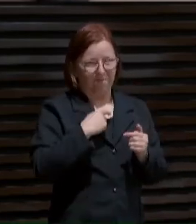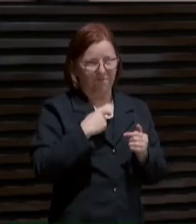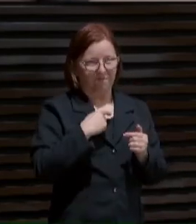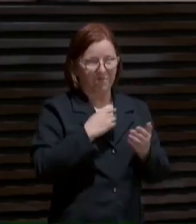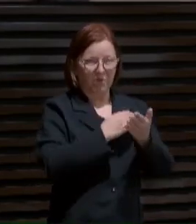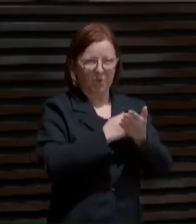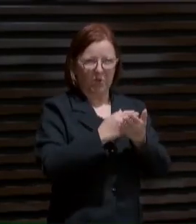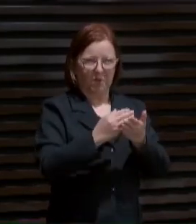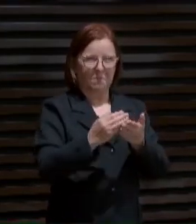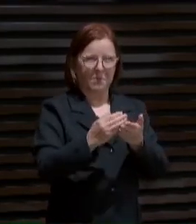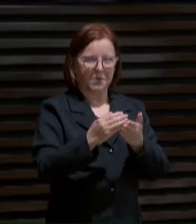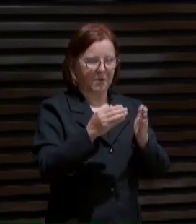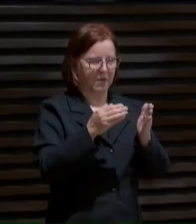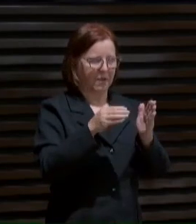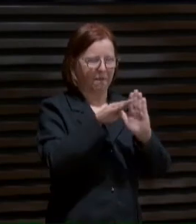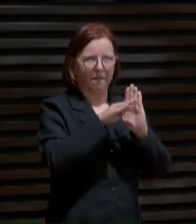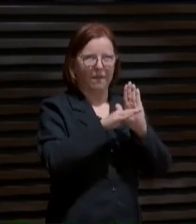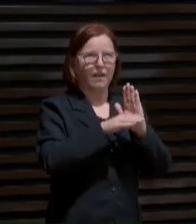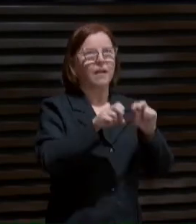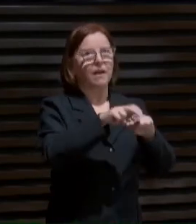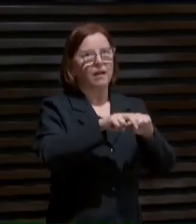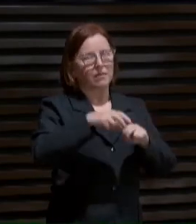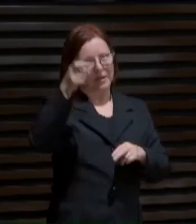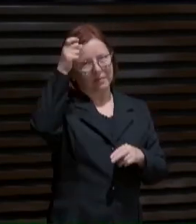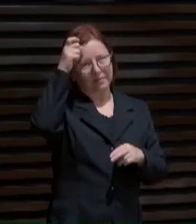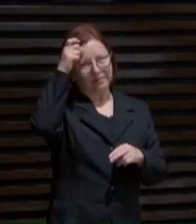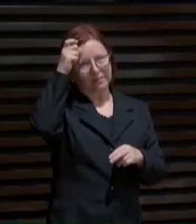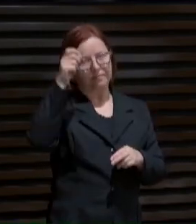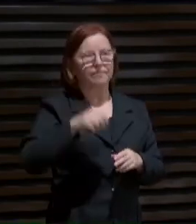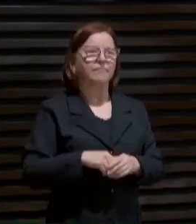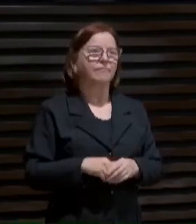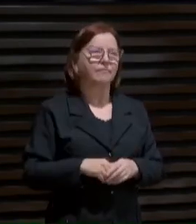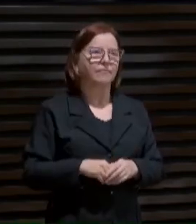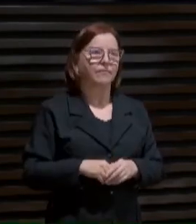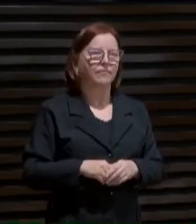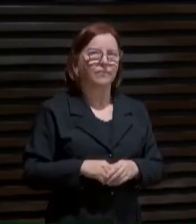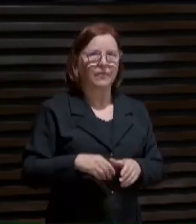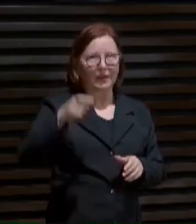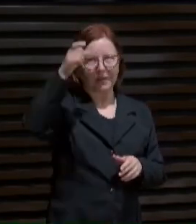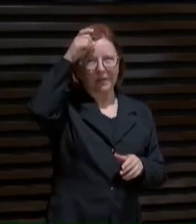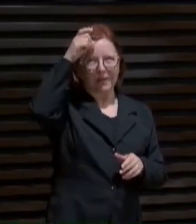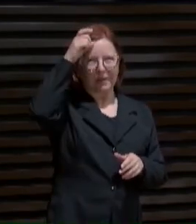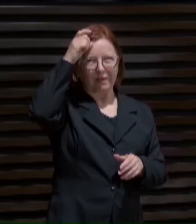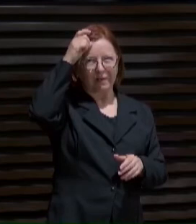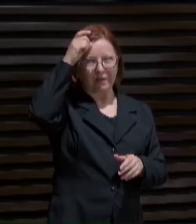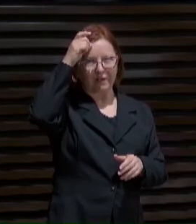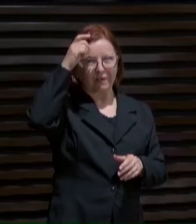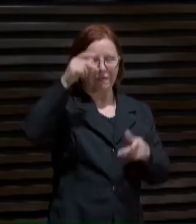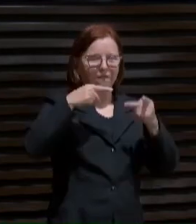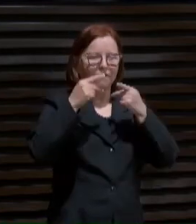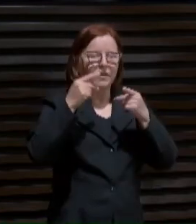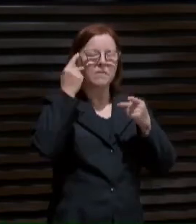489 o texto de Mateus diz que Satanás quando conversou com Jesus ele falou assim se você